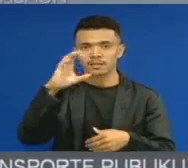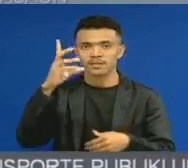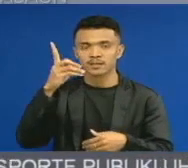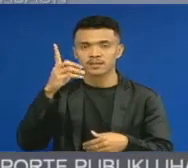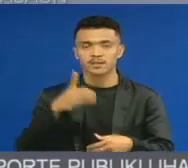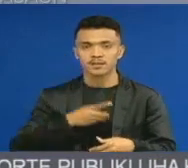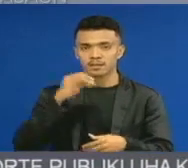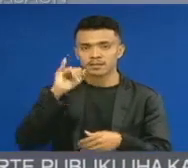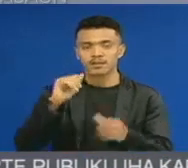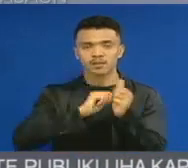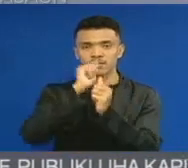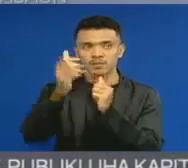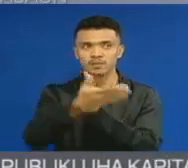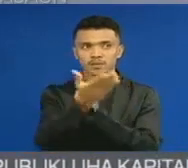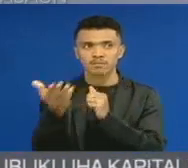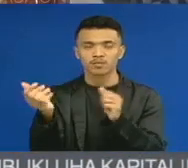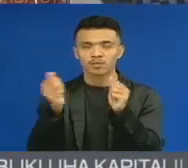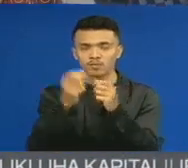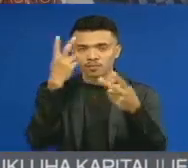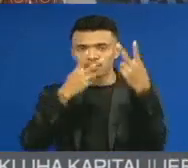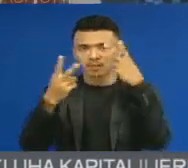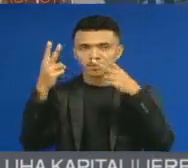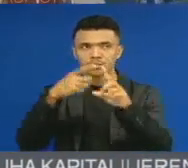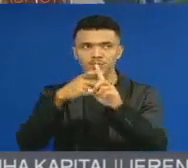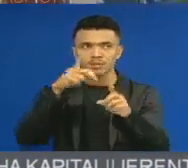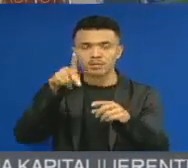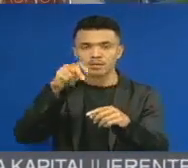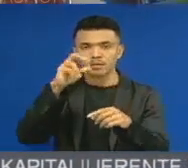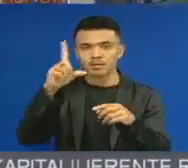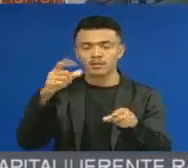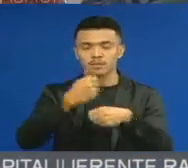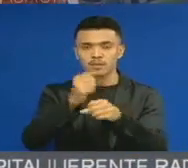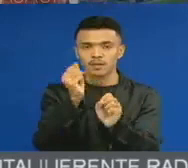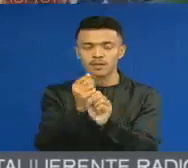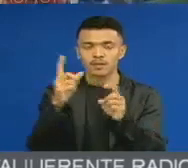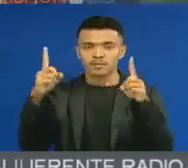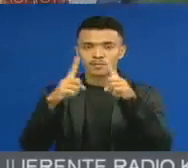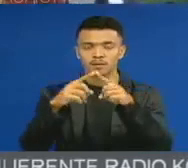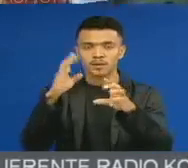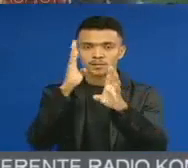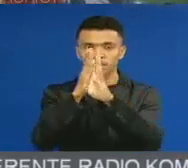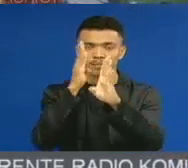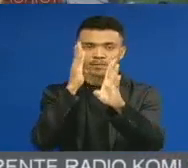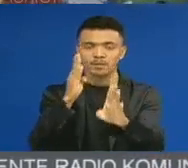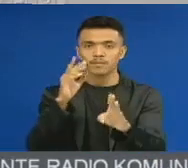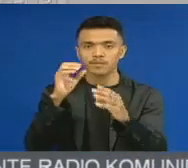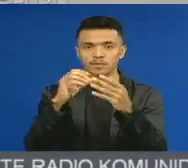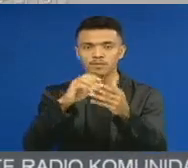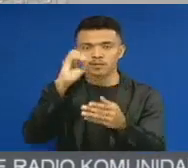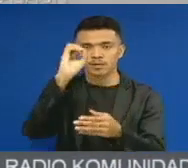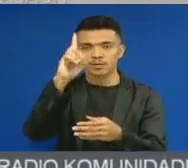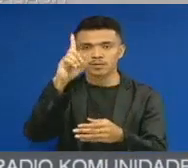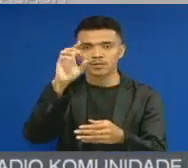boa tira relaciona ao pasta revista, ho si parte penitele ni bema kalau ba iha a microlet